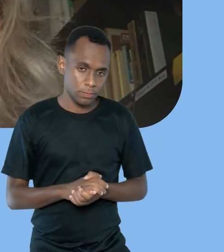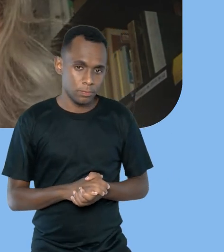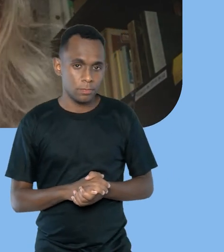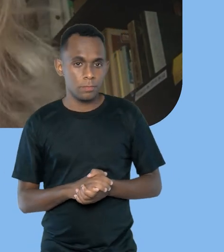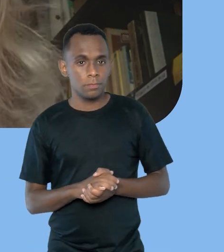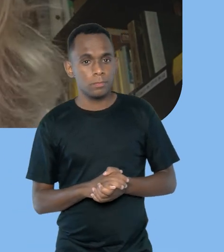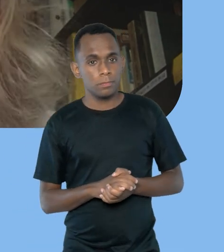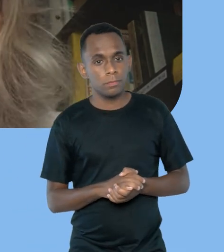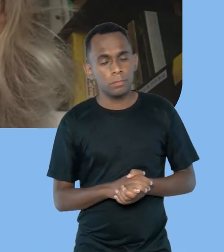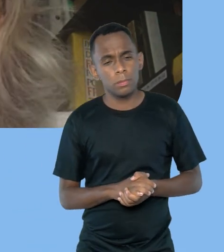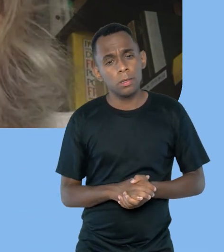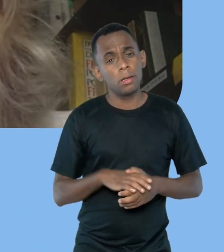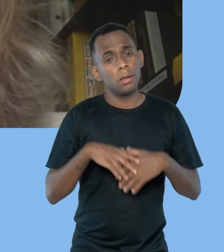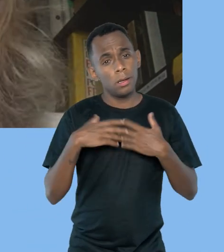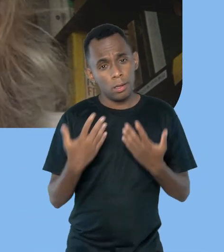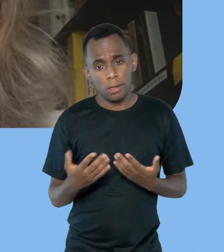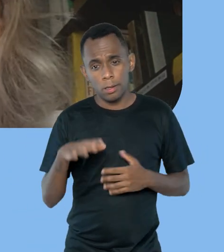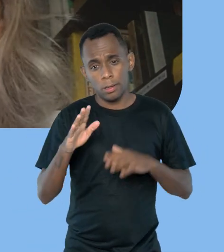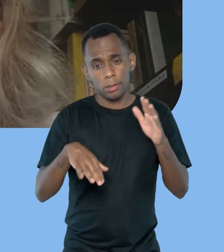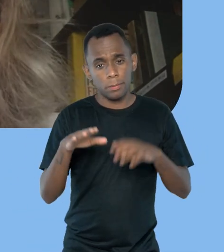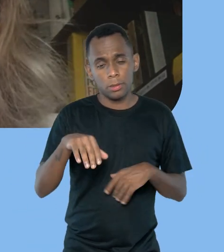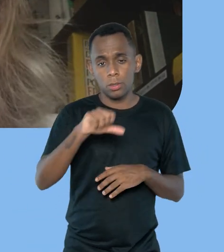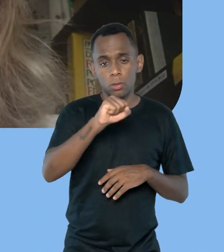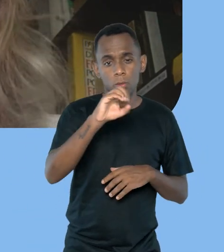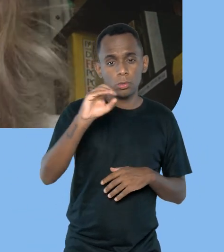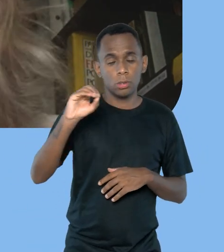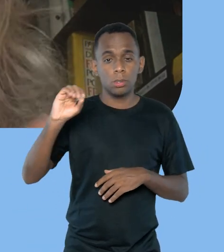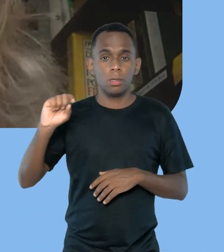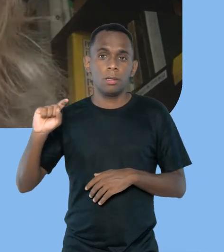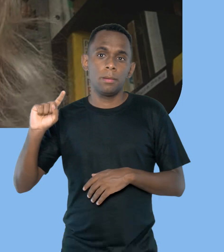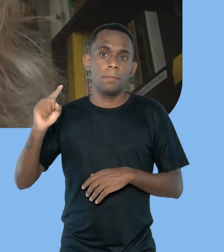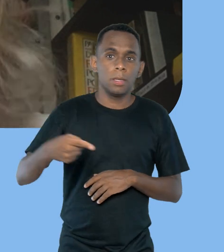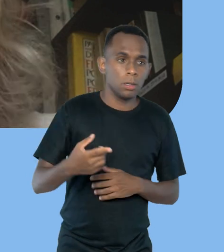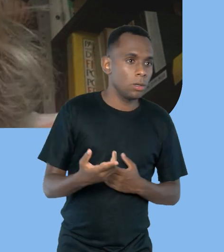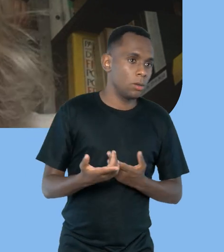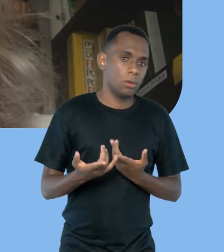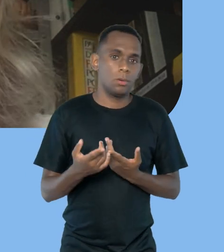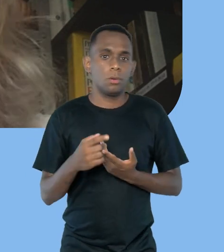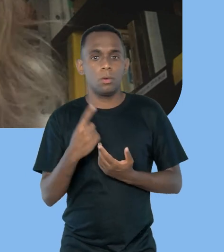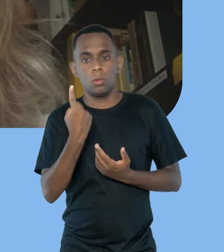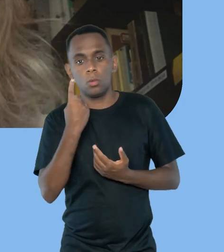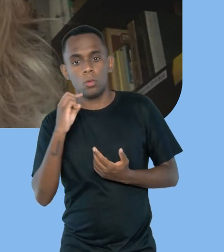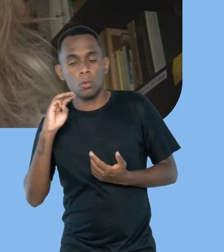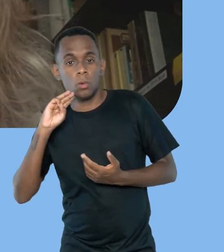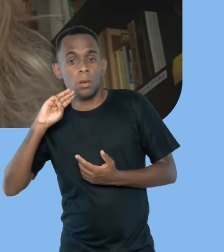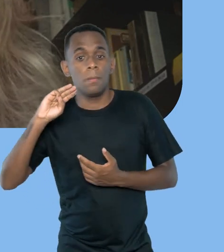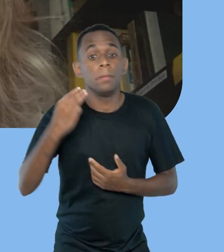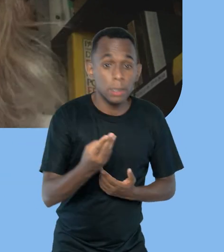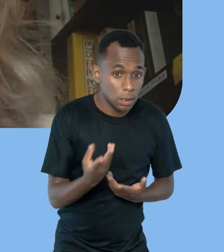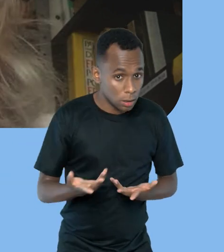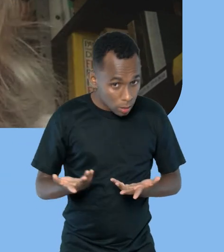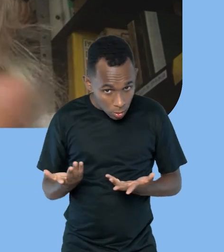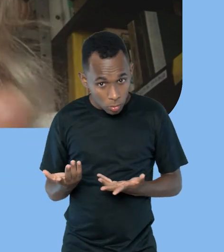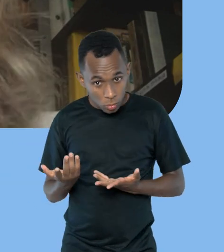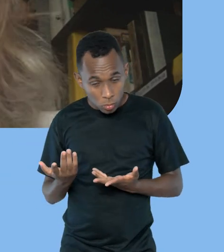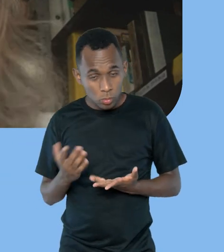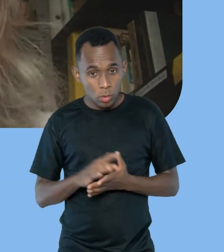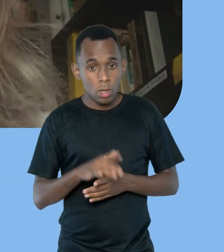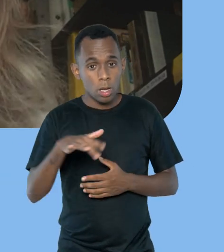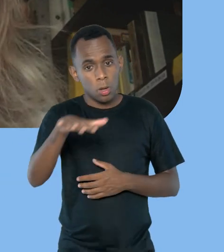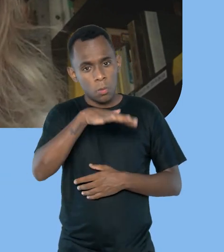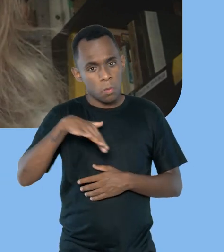Agora, são obras que vendem 800 mil, 1 milhão, 2 milhões. E é um mercado